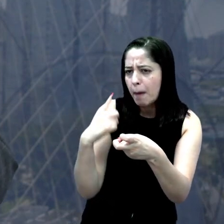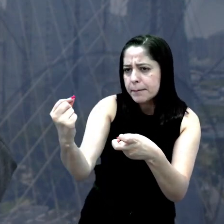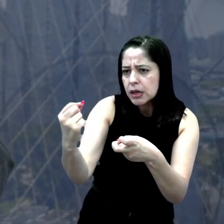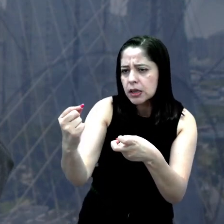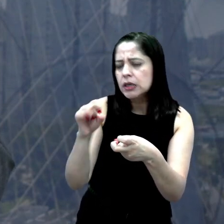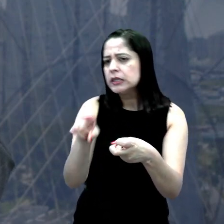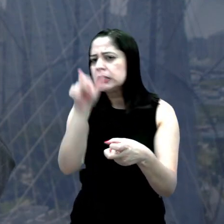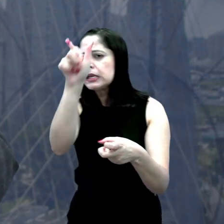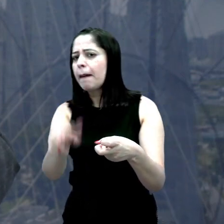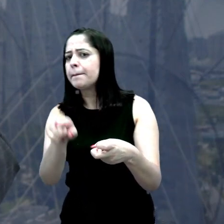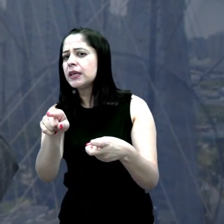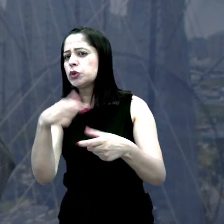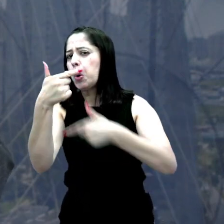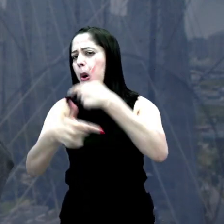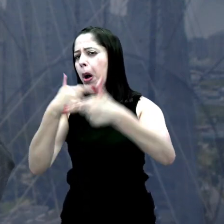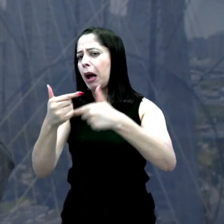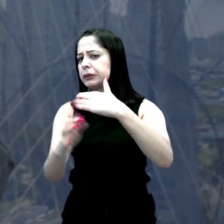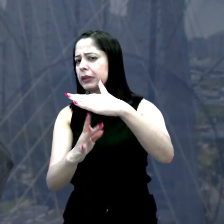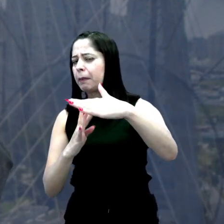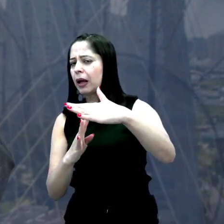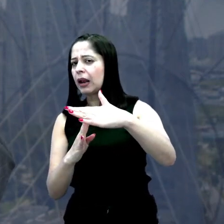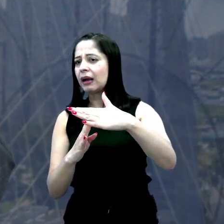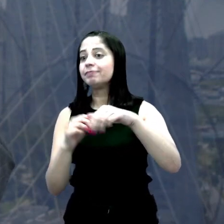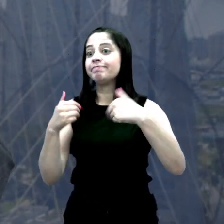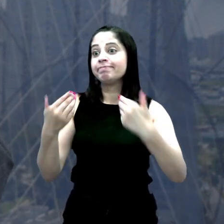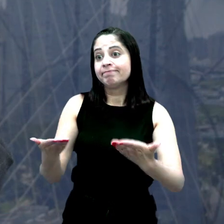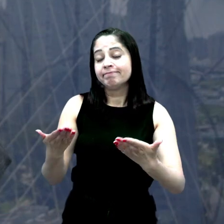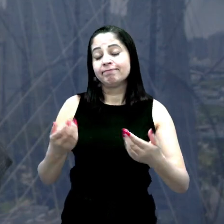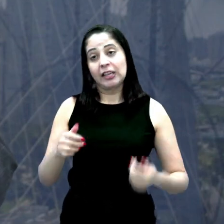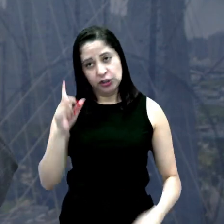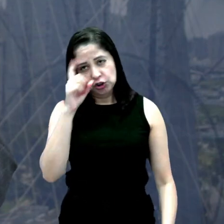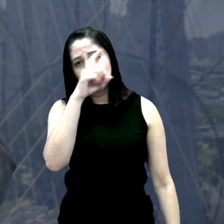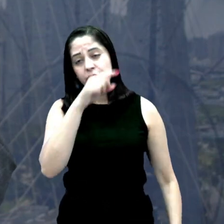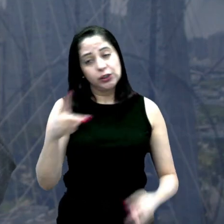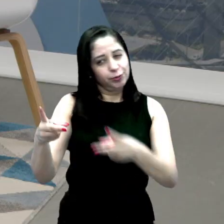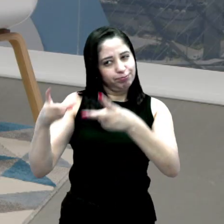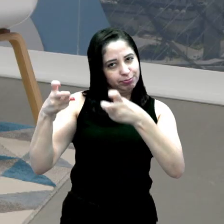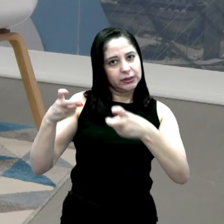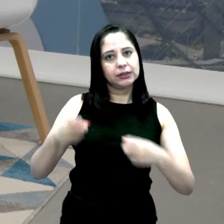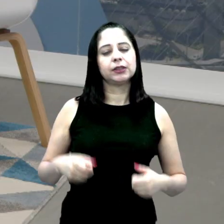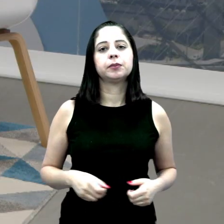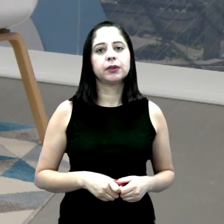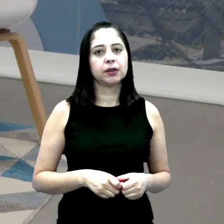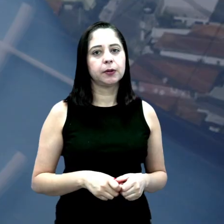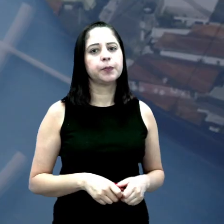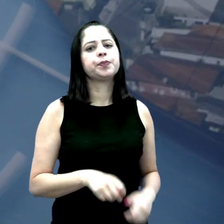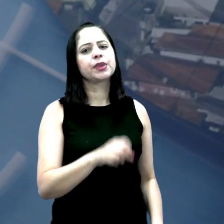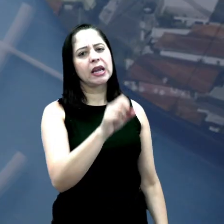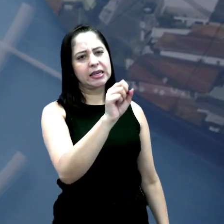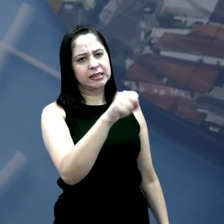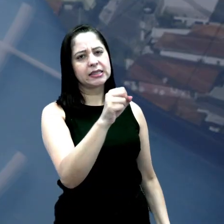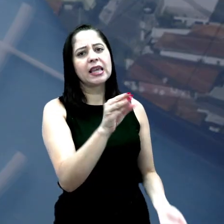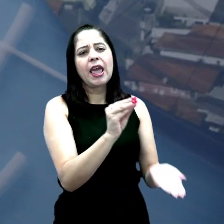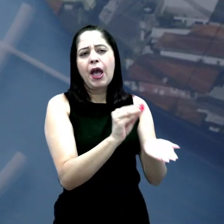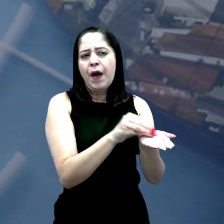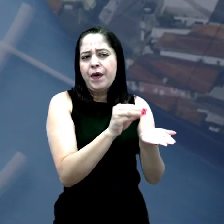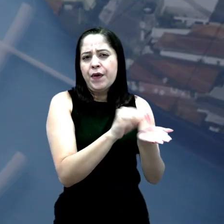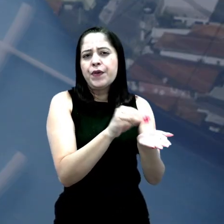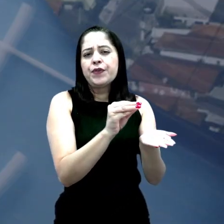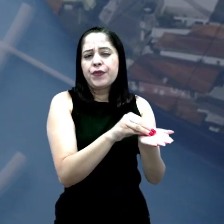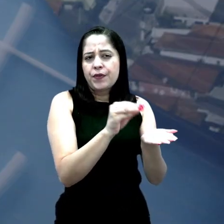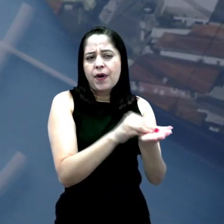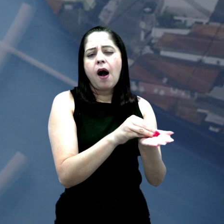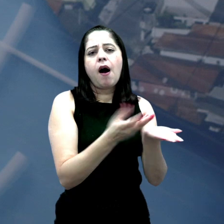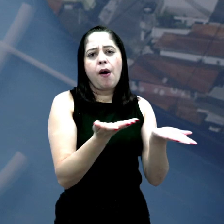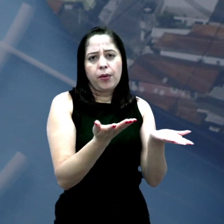muito traquejo. E vai achar um professor de árabe aqui, voluntário. Sim. É raríssimo. Sem dúvida. Olha só, gente,